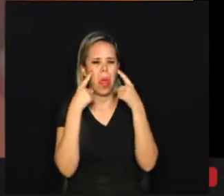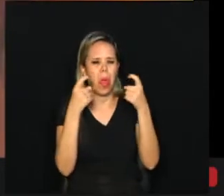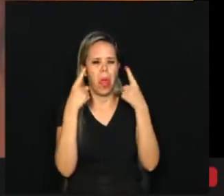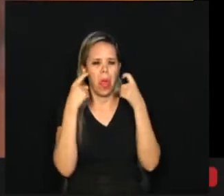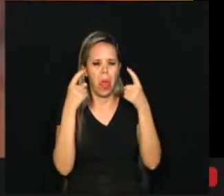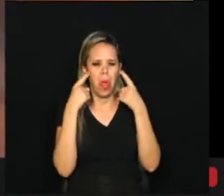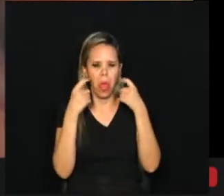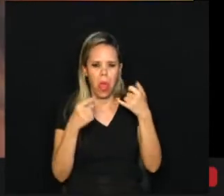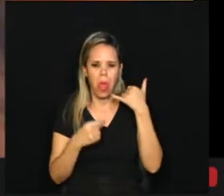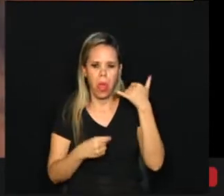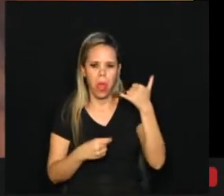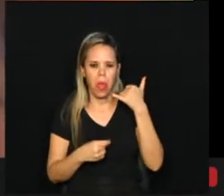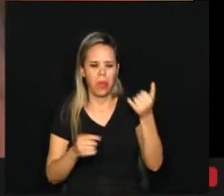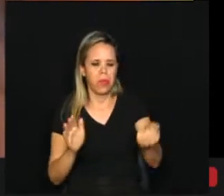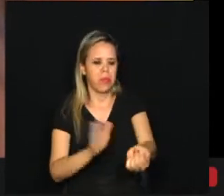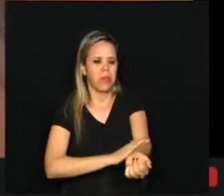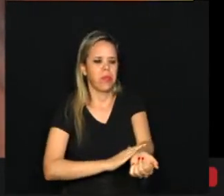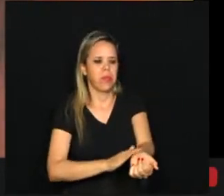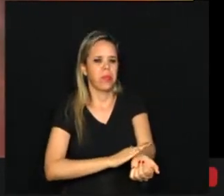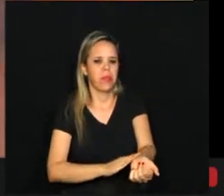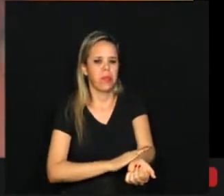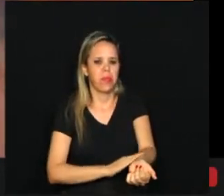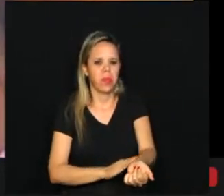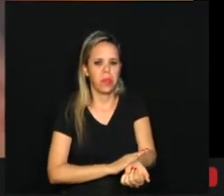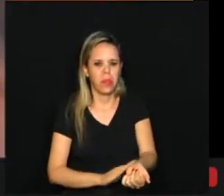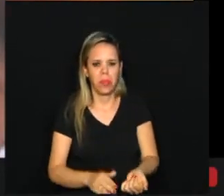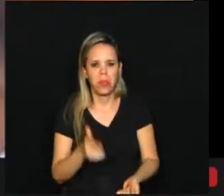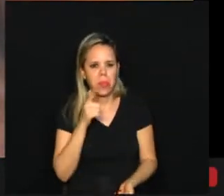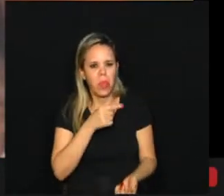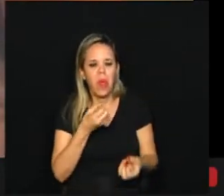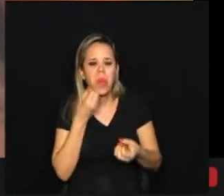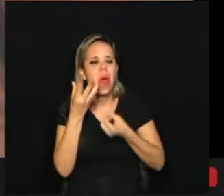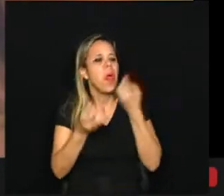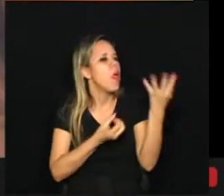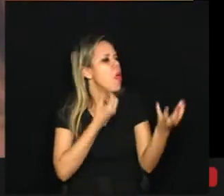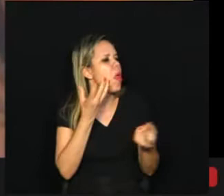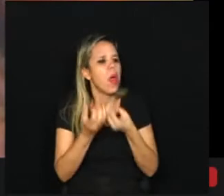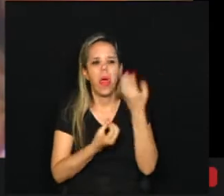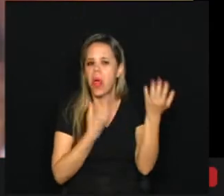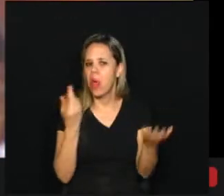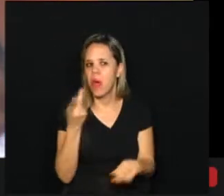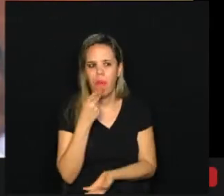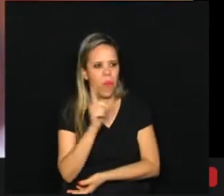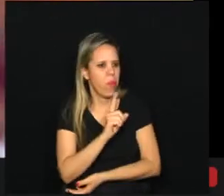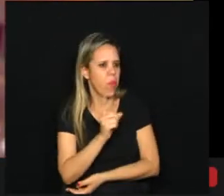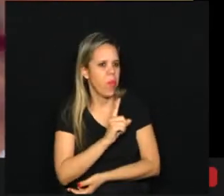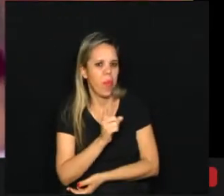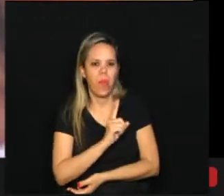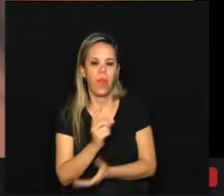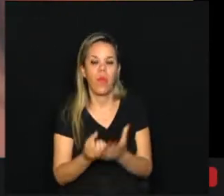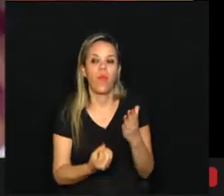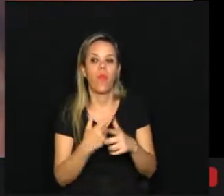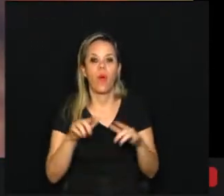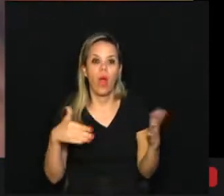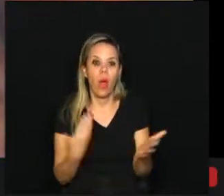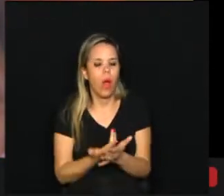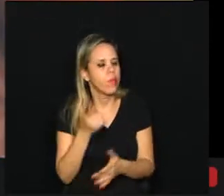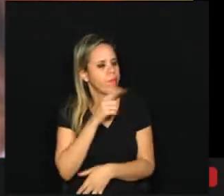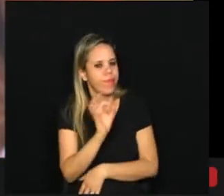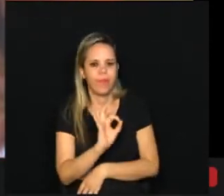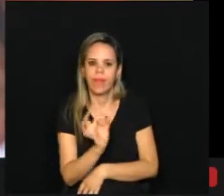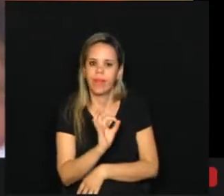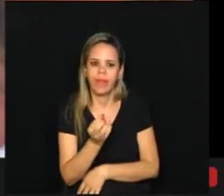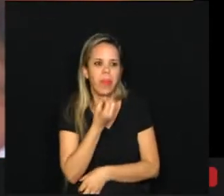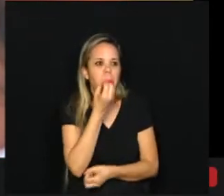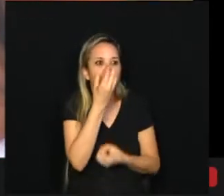telefone, super nervoso. E ele não conseguia falar o que estava acontecendo. Inclusive, até hoje, ele não consegue